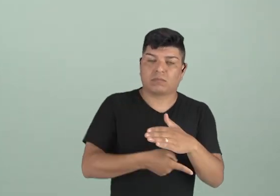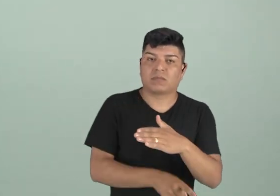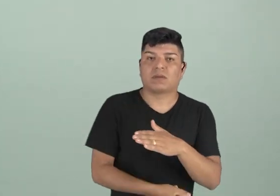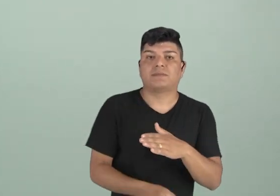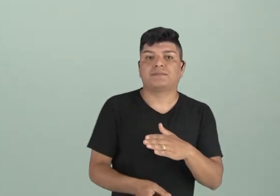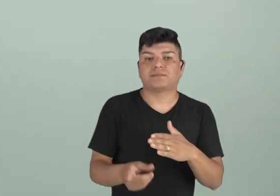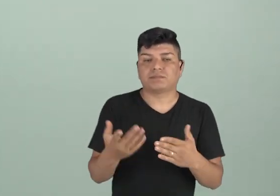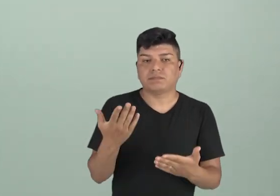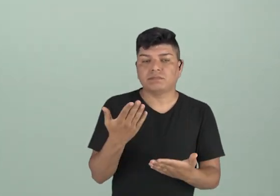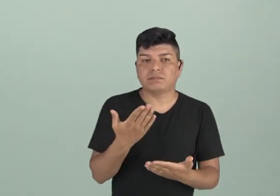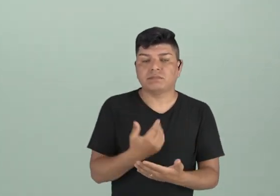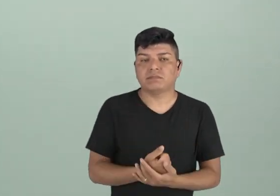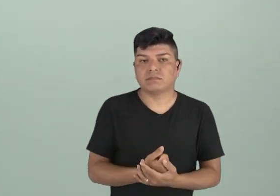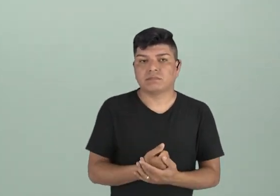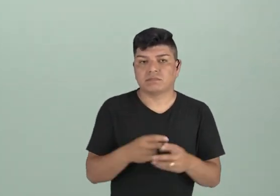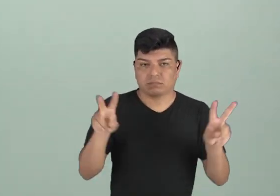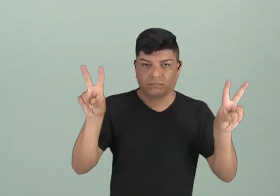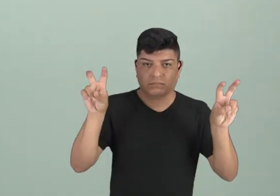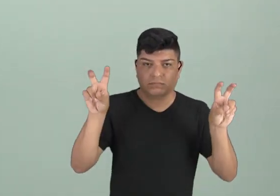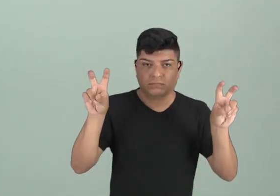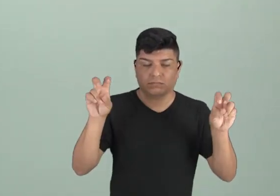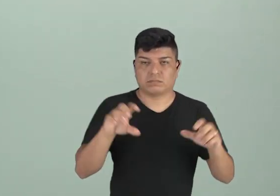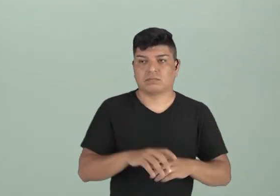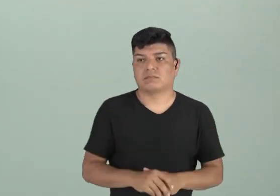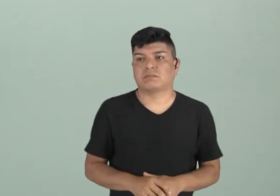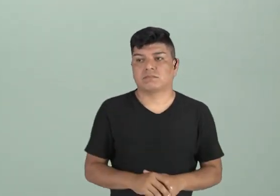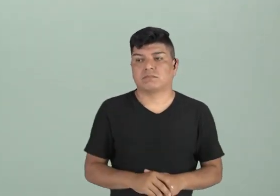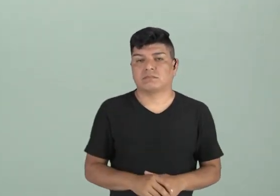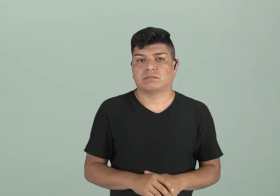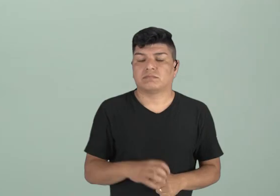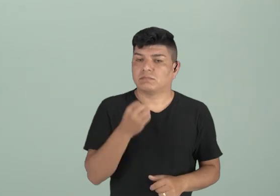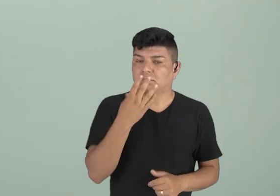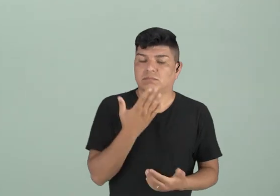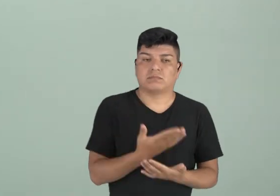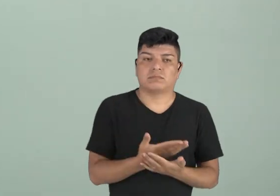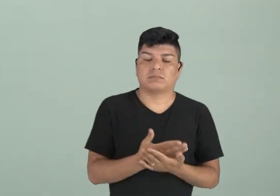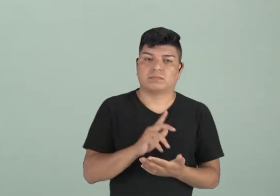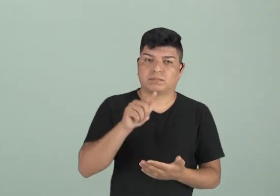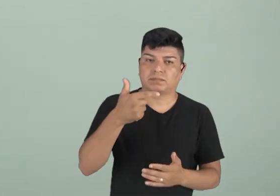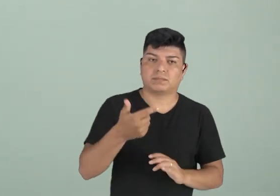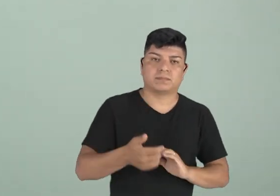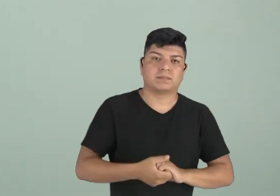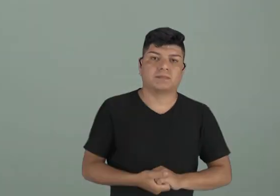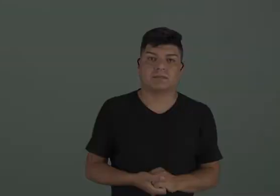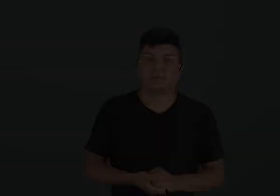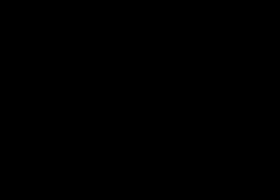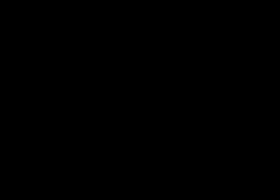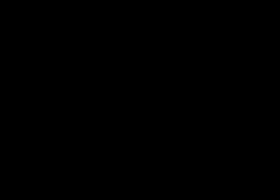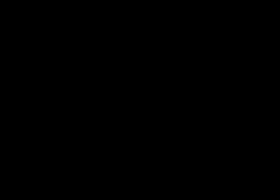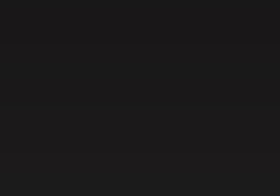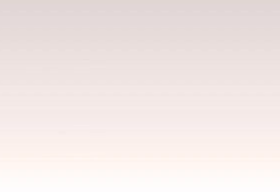aprofundamento dessa temática. E uma boa aula e até a próxima!